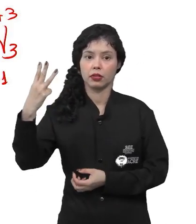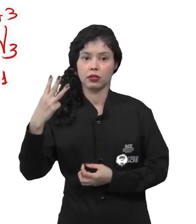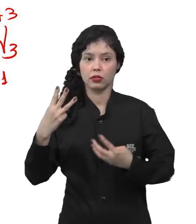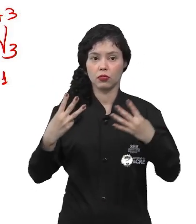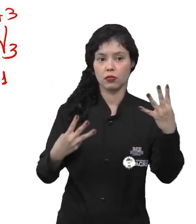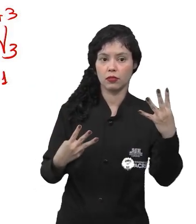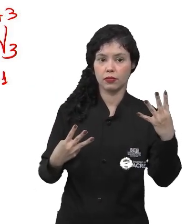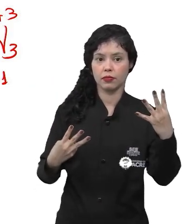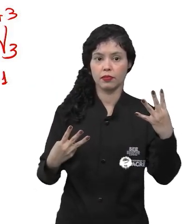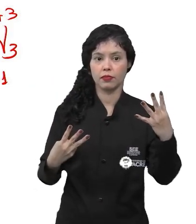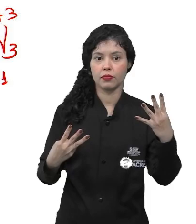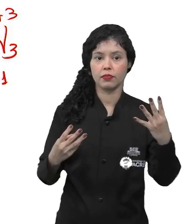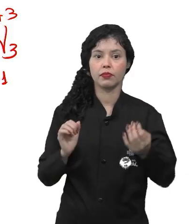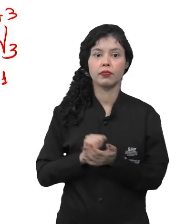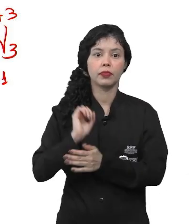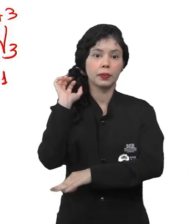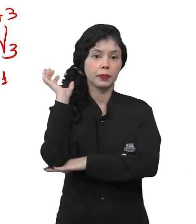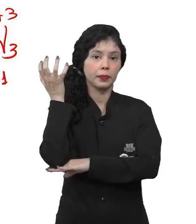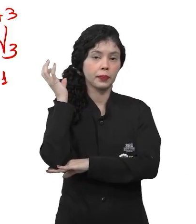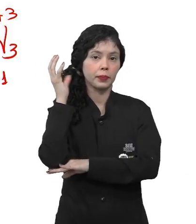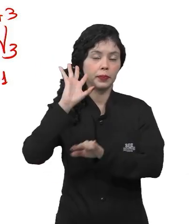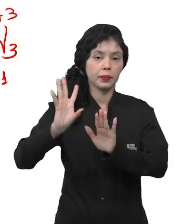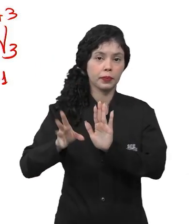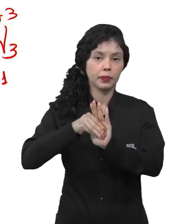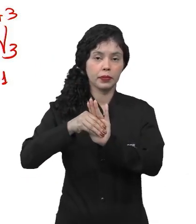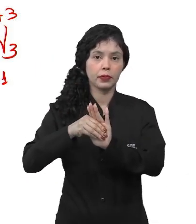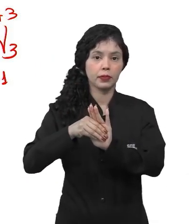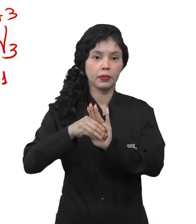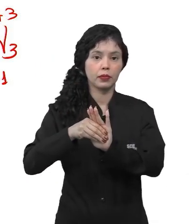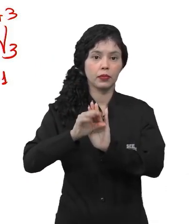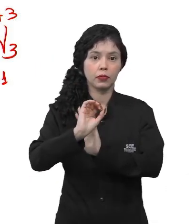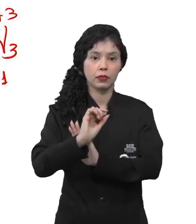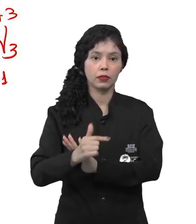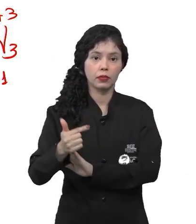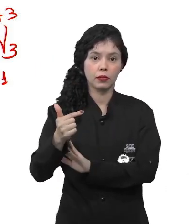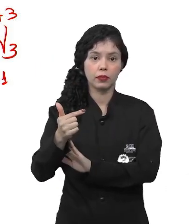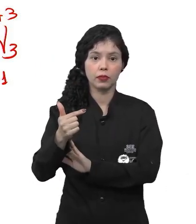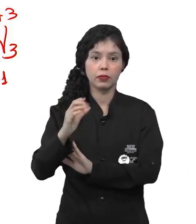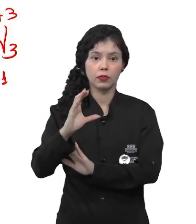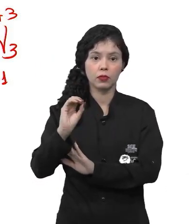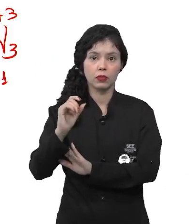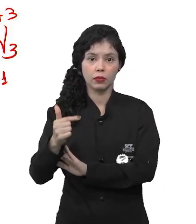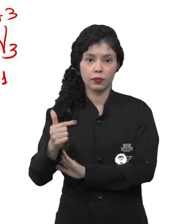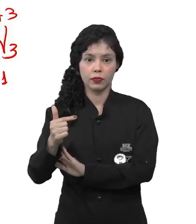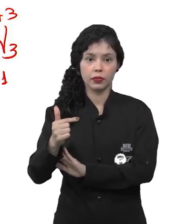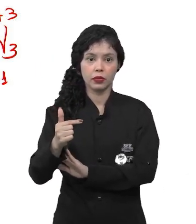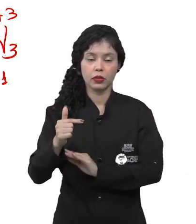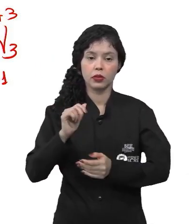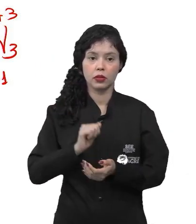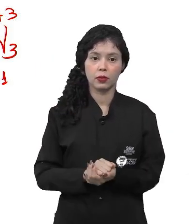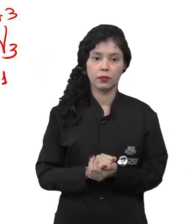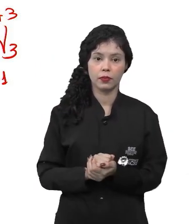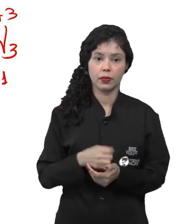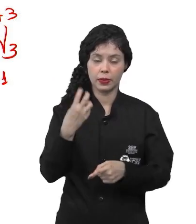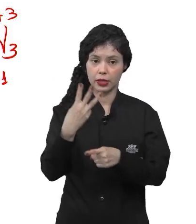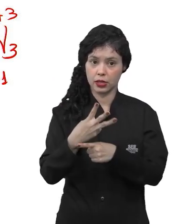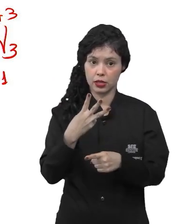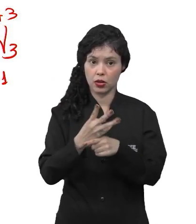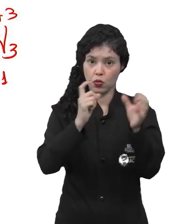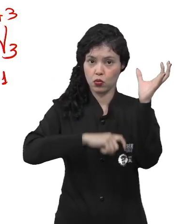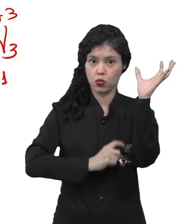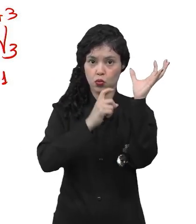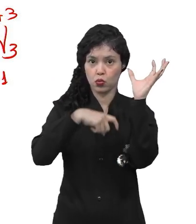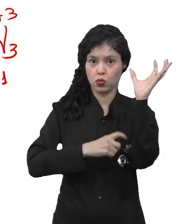4, as plantas fixam CO2. E na 3, ó, procariontes